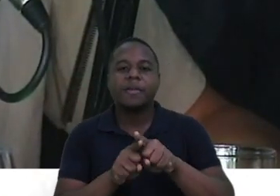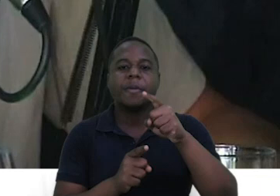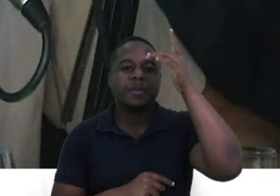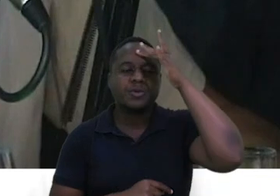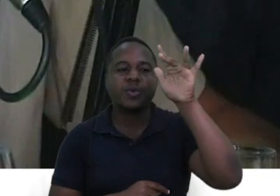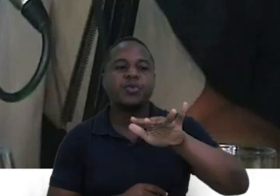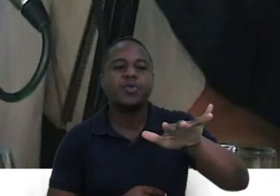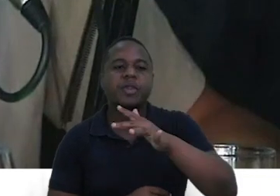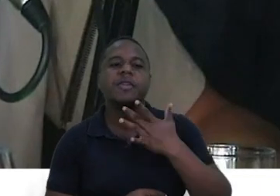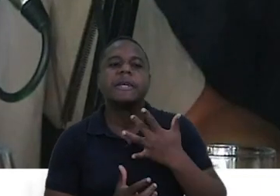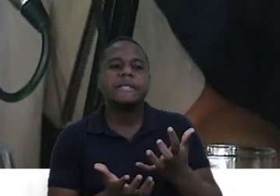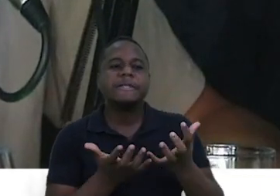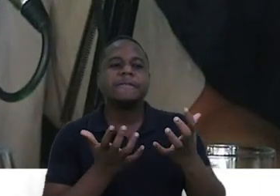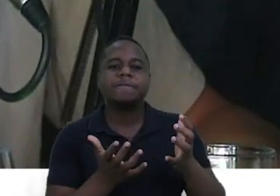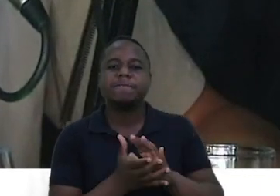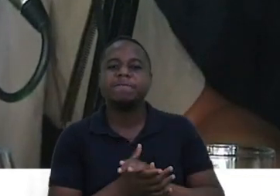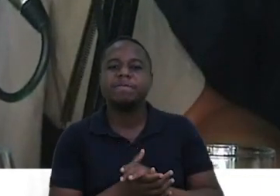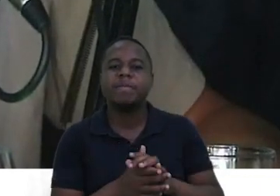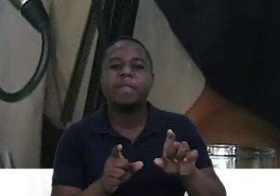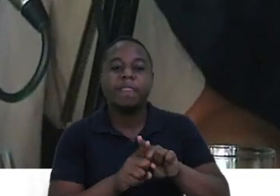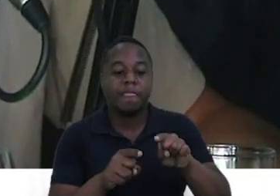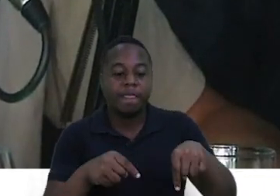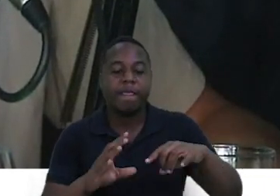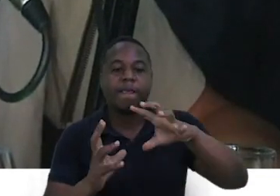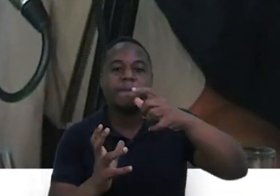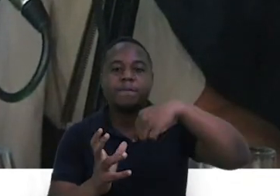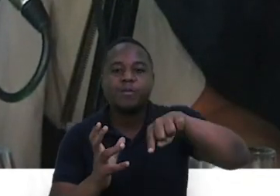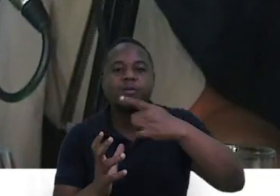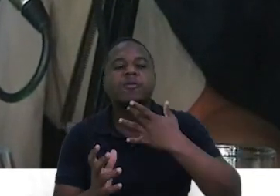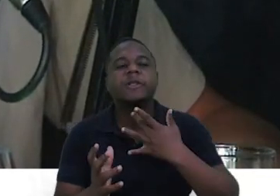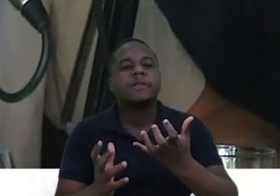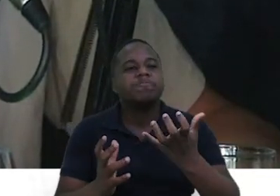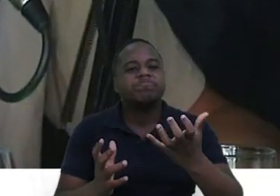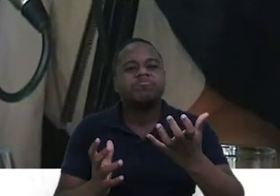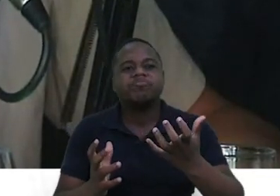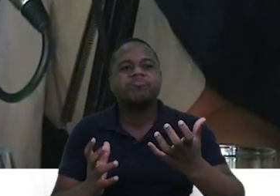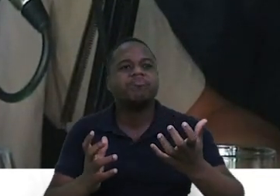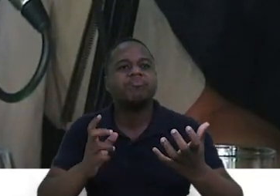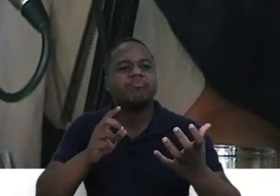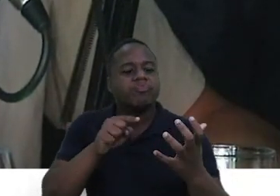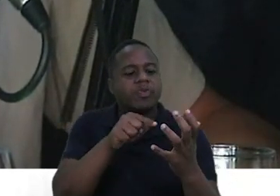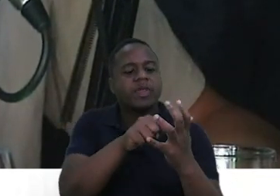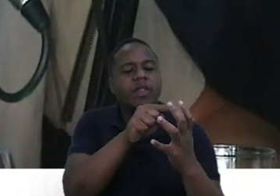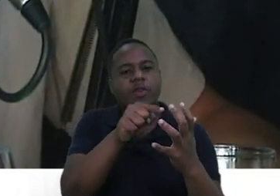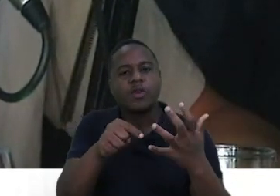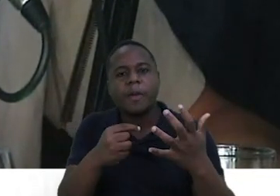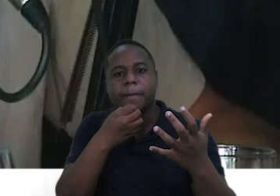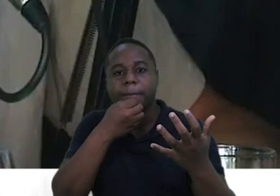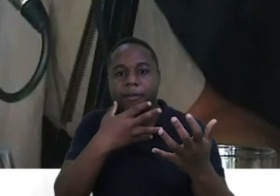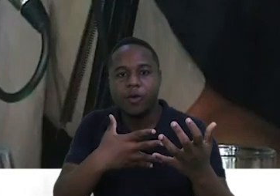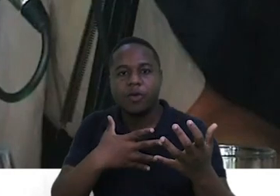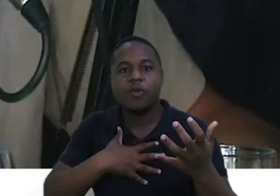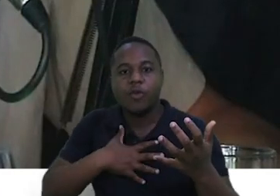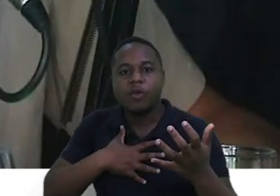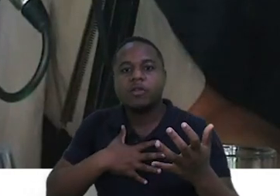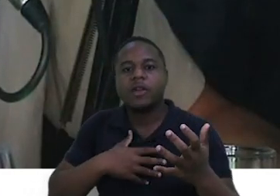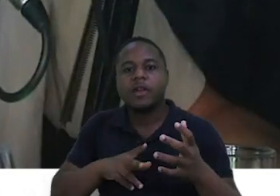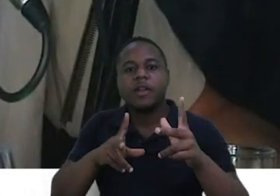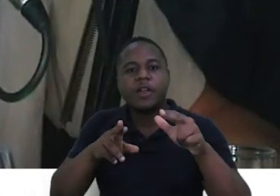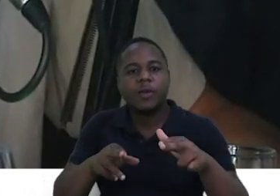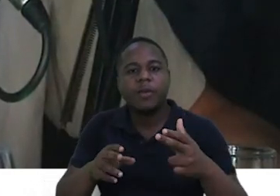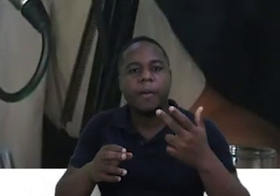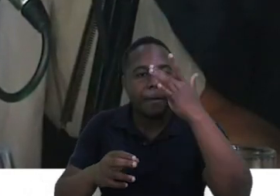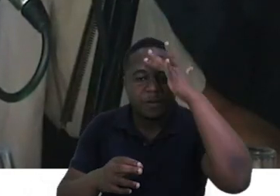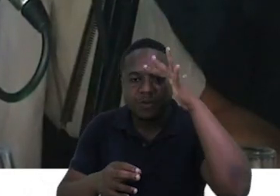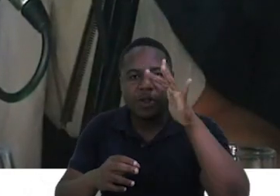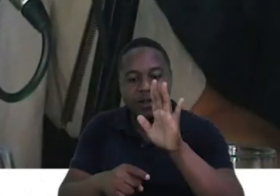gente quer ou das coisas que a gente deseja para esse mundo que faz sentido e que nutre os